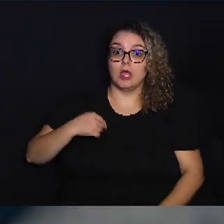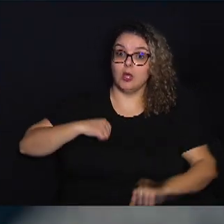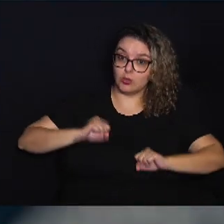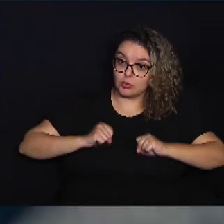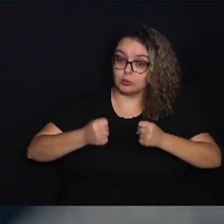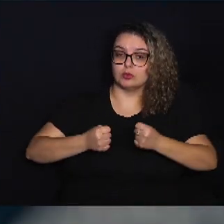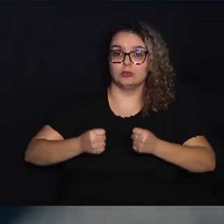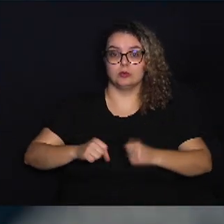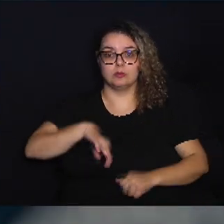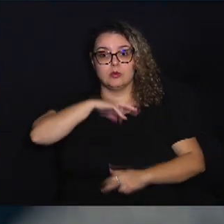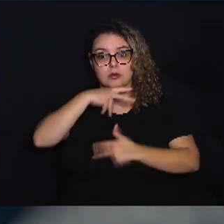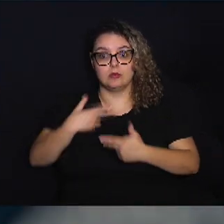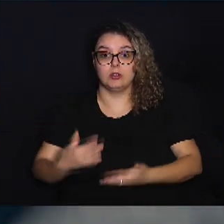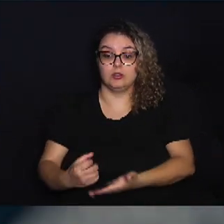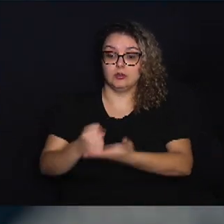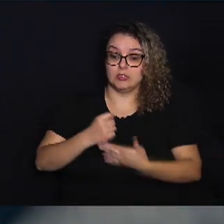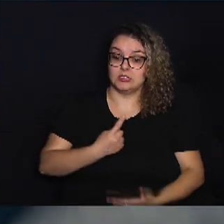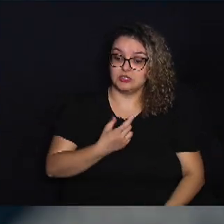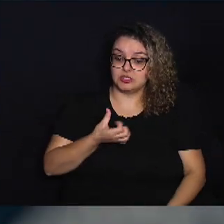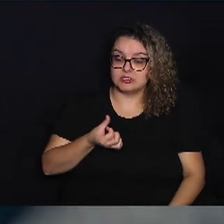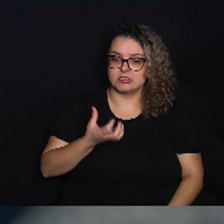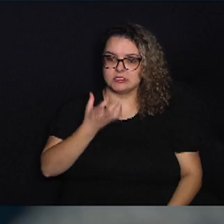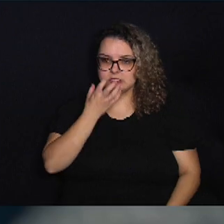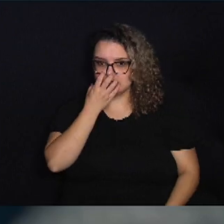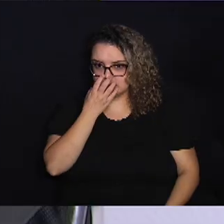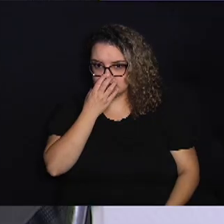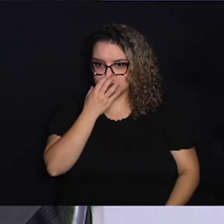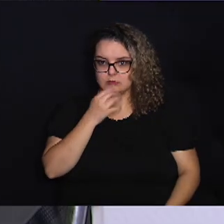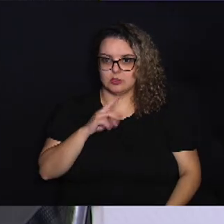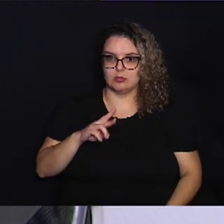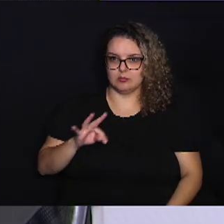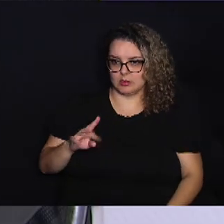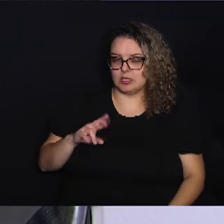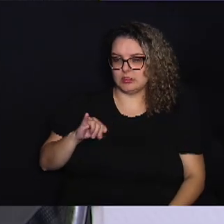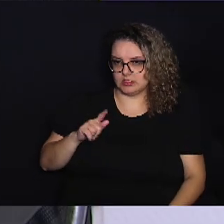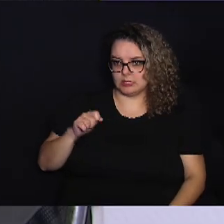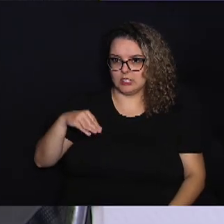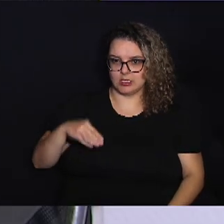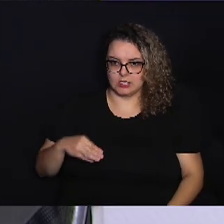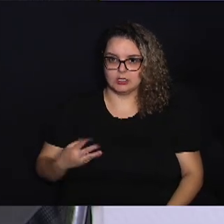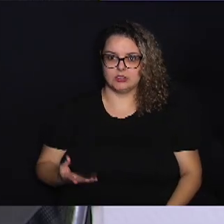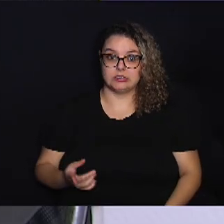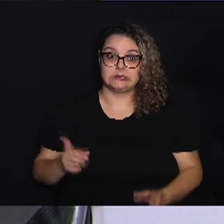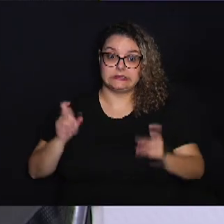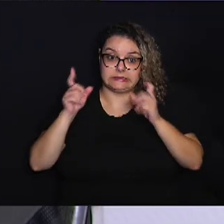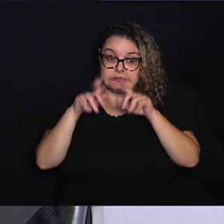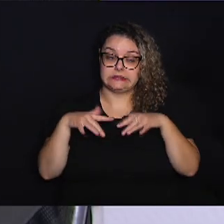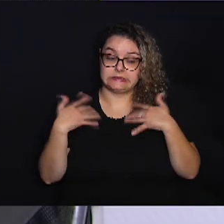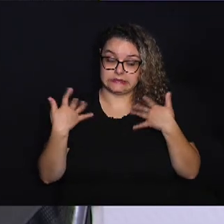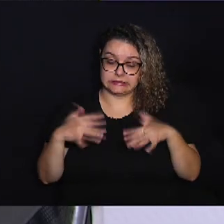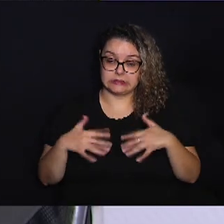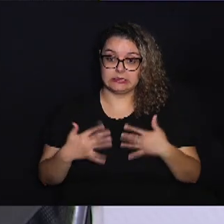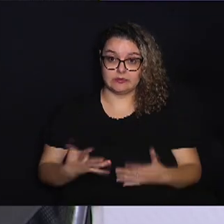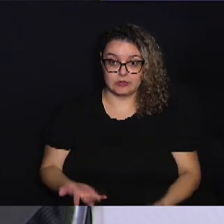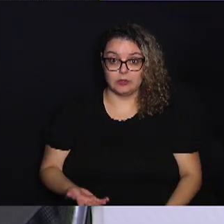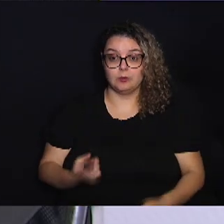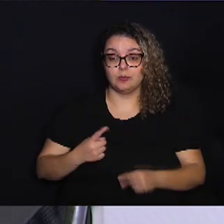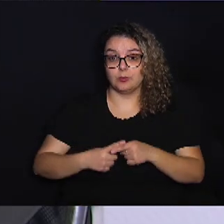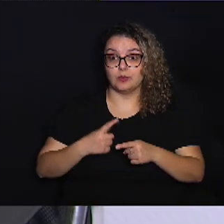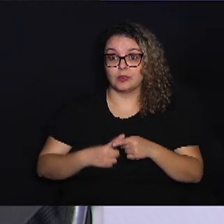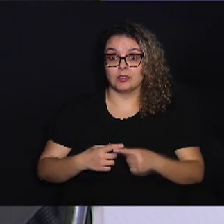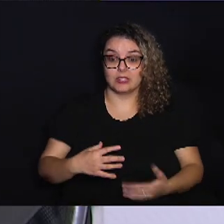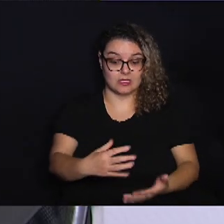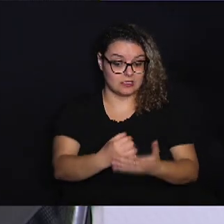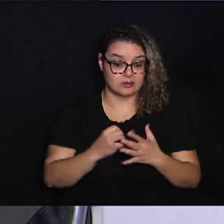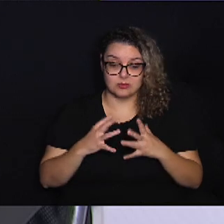Animais, trouxeram 16 cães que passaram por uma triagem. Foi bem complicado, porque você quer trazer